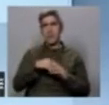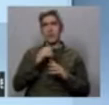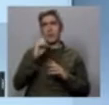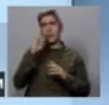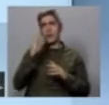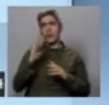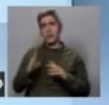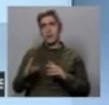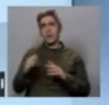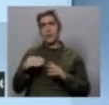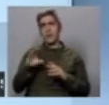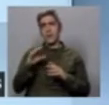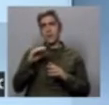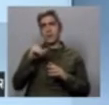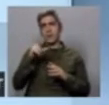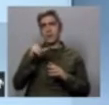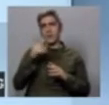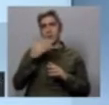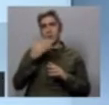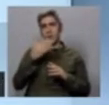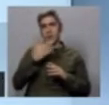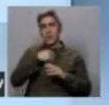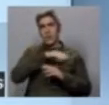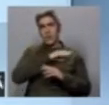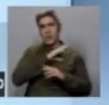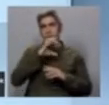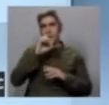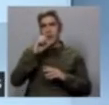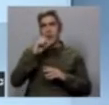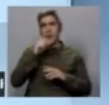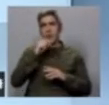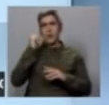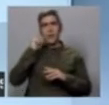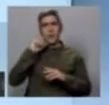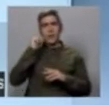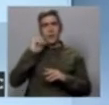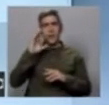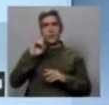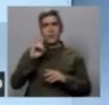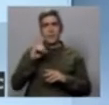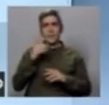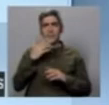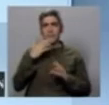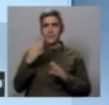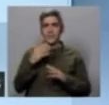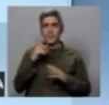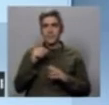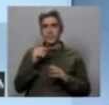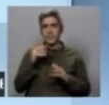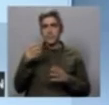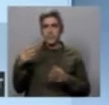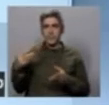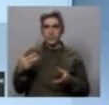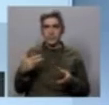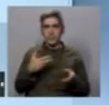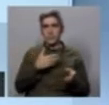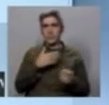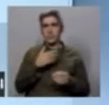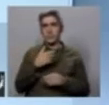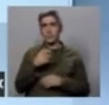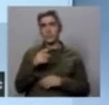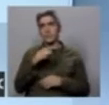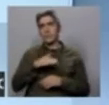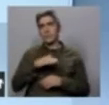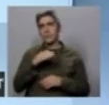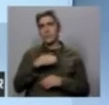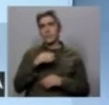litoral ainda mais baixas, 17 graus para Coimbra, 18 graus para Leiria e para Lisboa. O vento também aqui a sobrar, em geral fraco